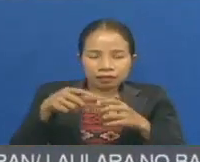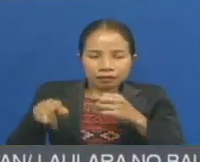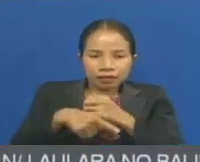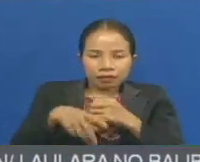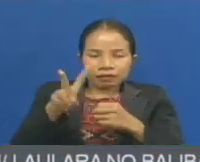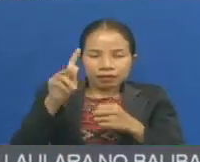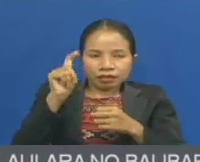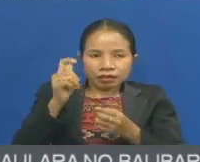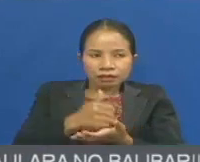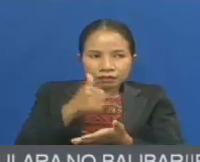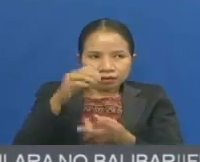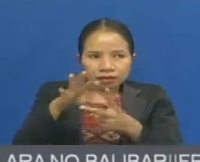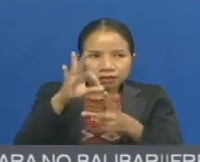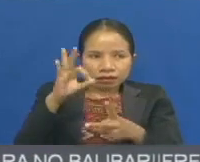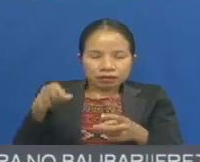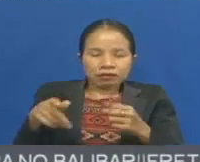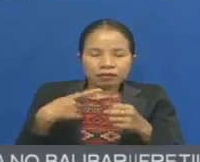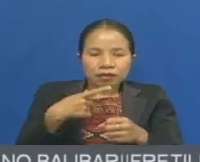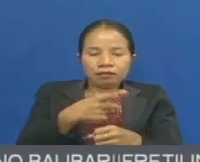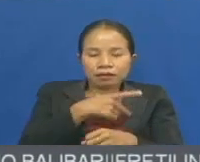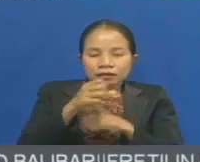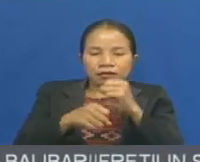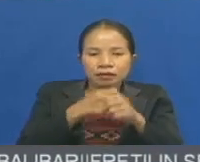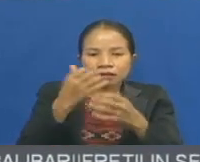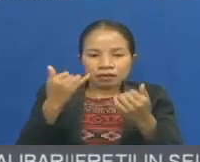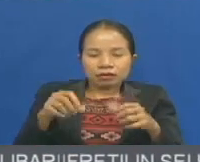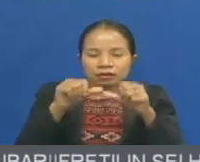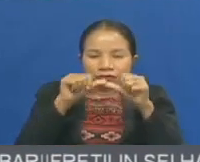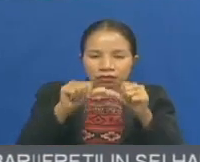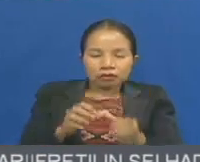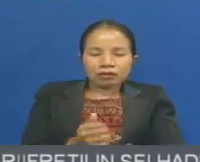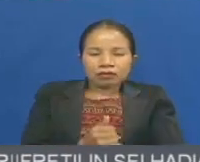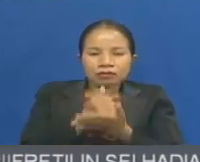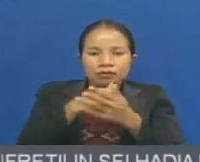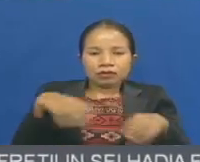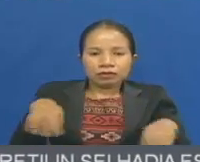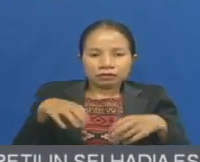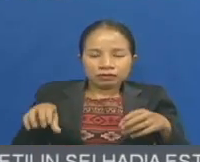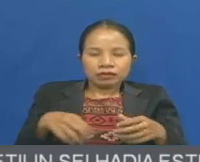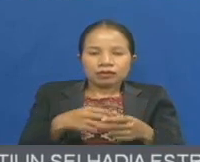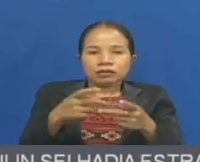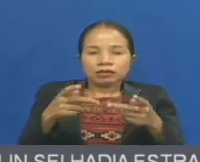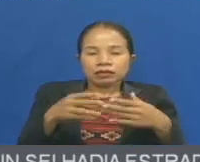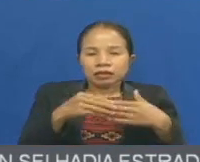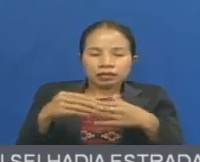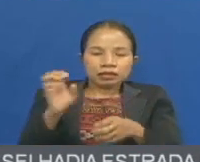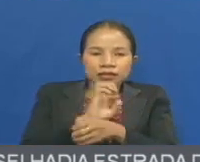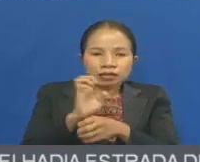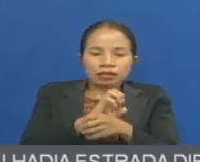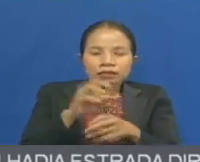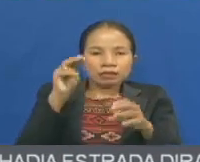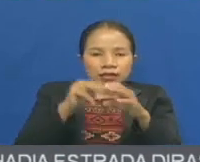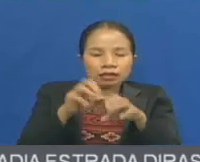Os Verdes Manam e a eleição parlamentar Tinané, se continua apoio ao projeto Zona Especial Economia Mercado